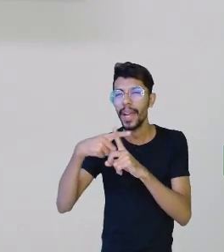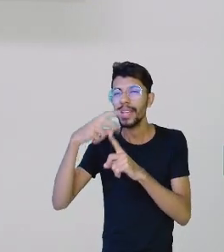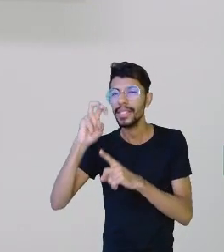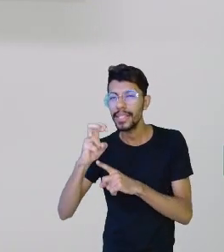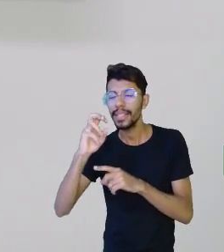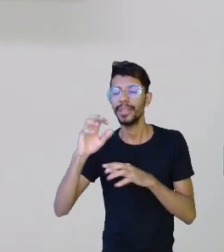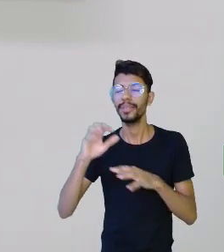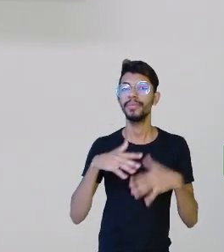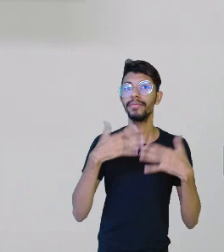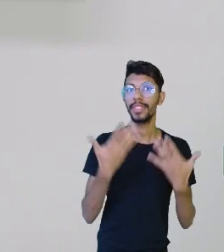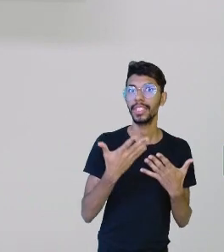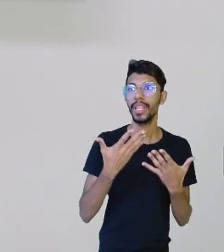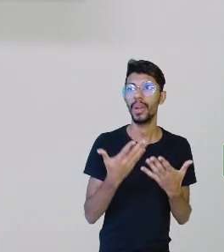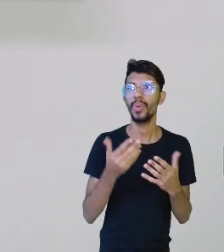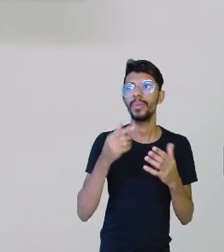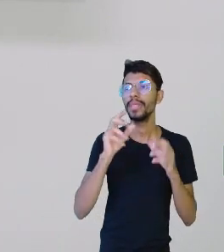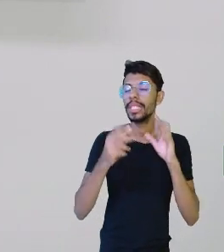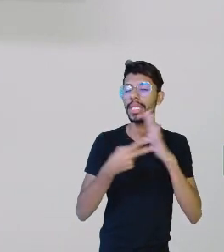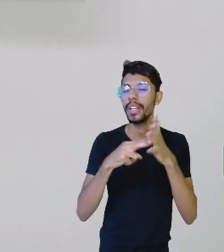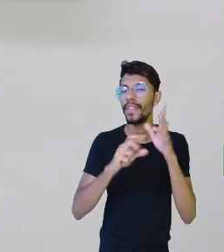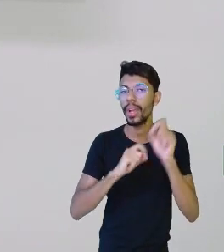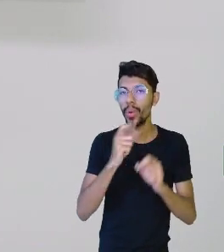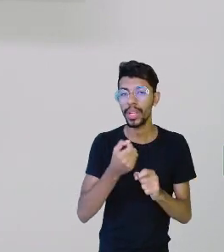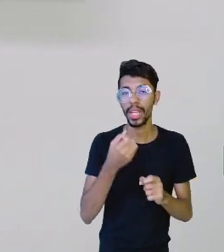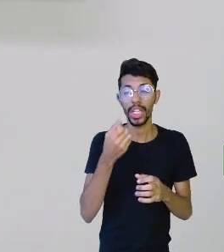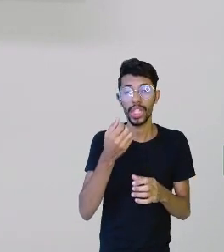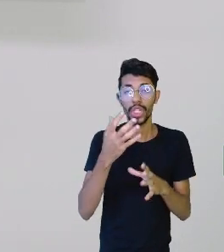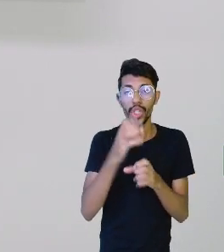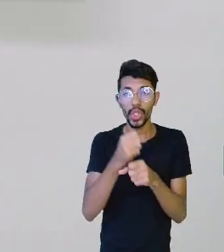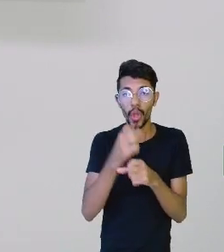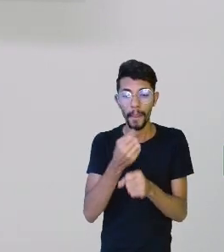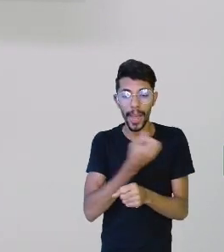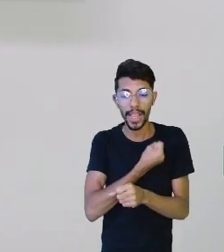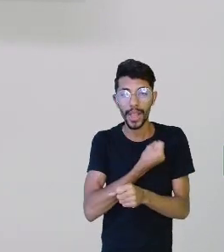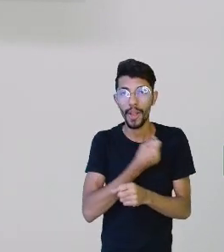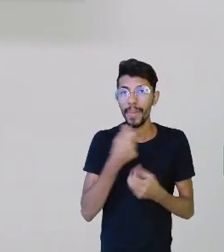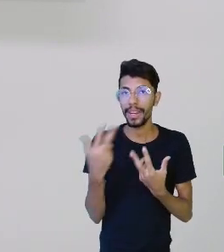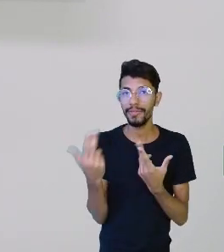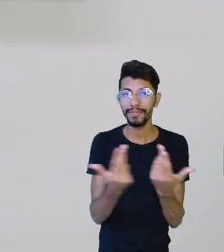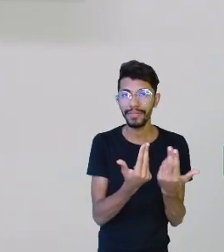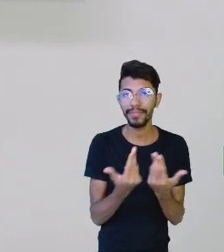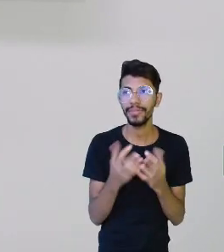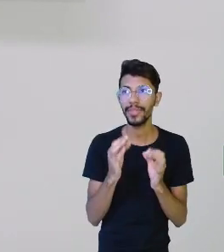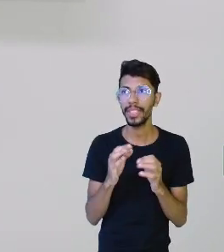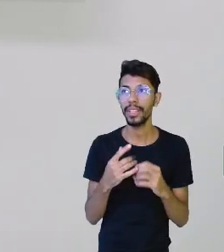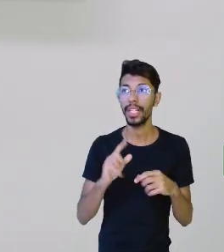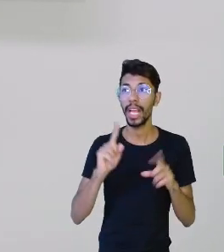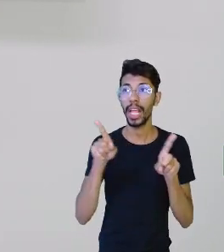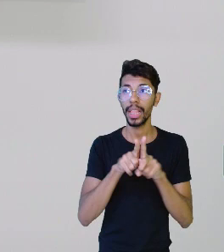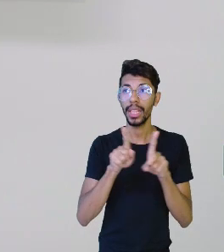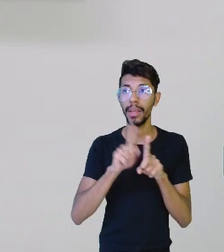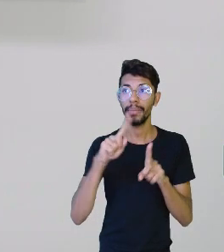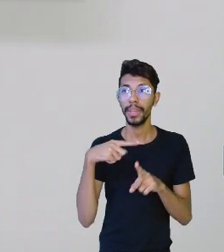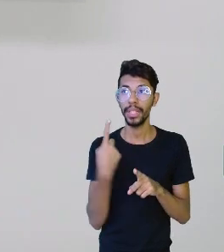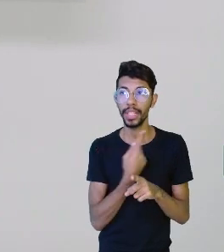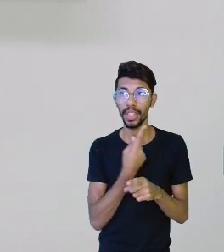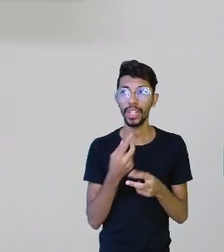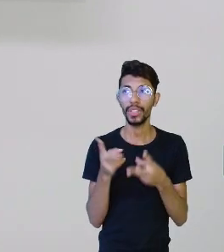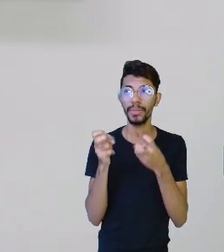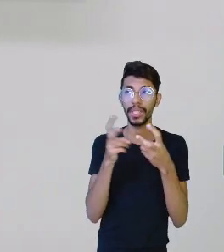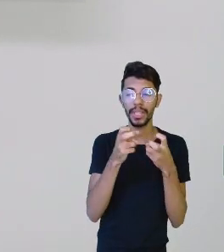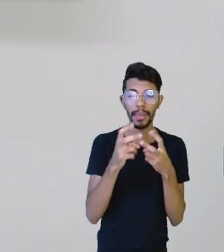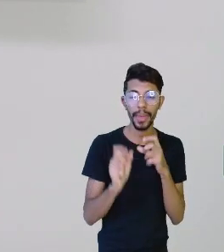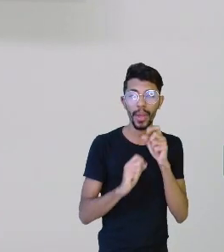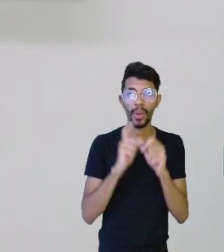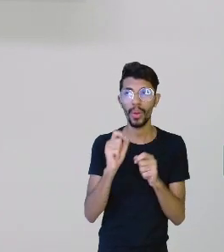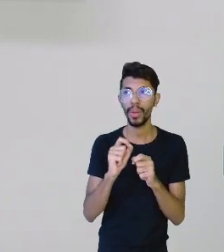Então, as somas de parcelas iguais. E nós vimos também que esses elementos foram apresentados em disposição